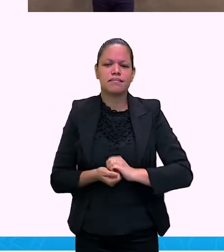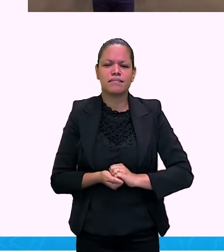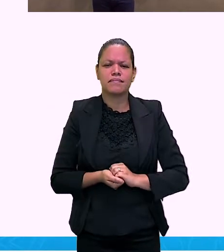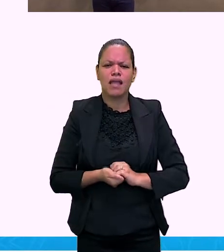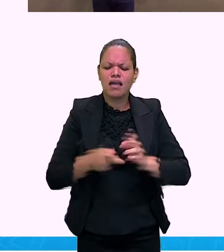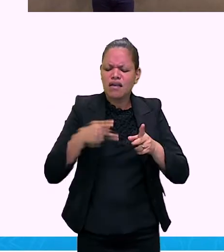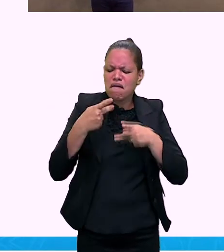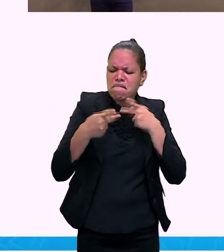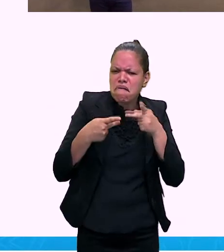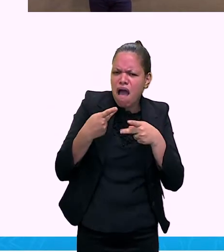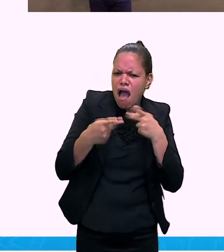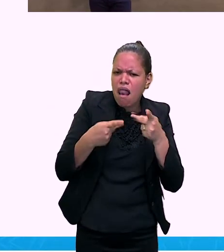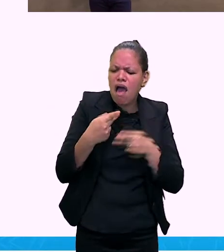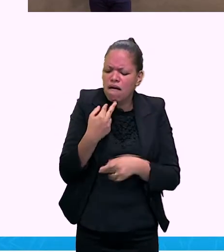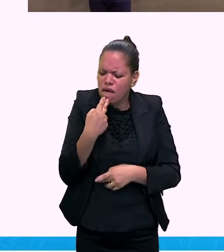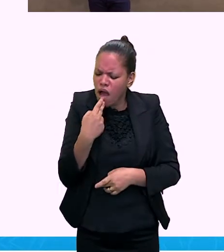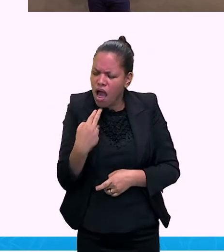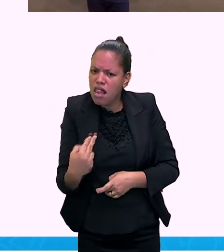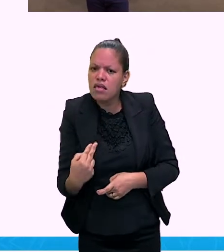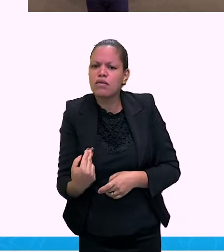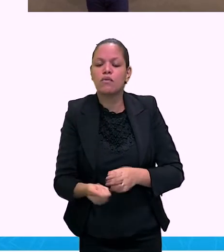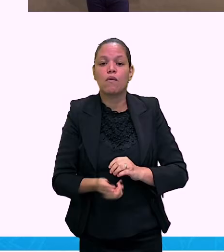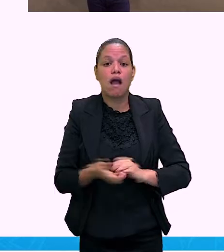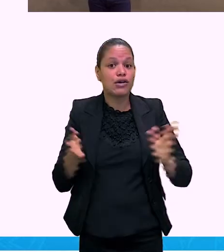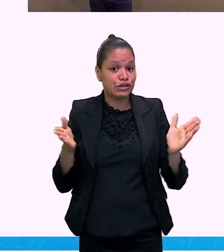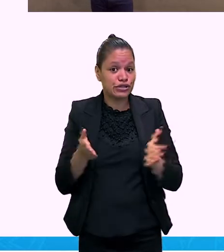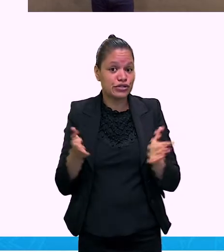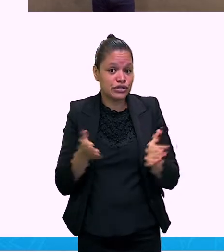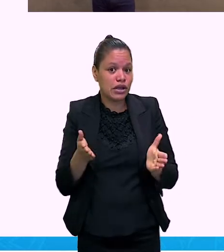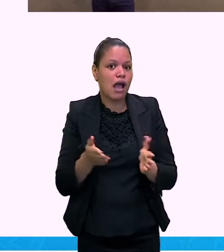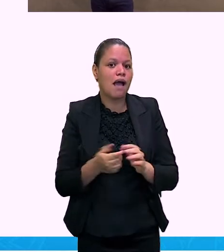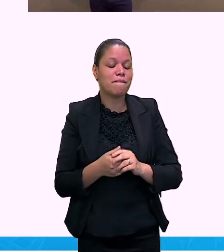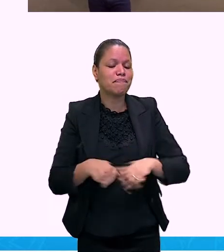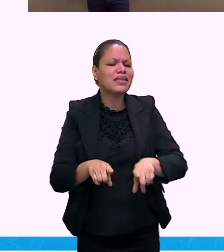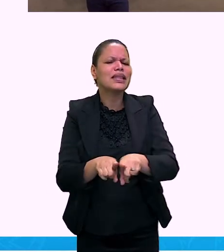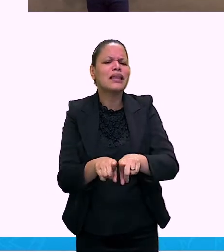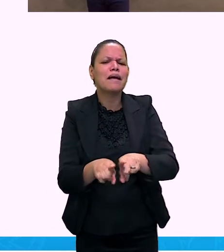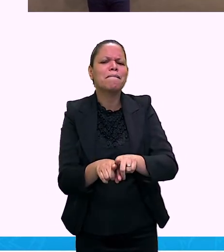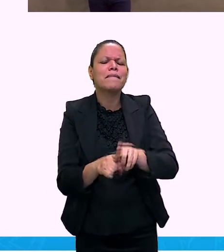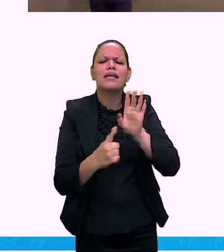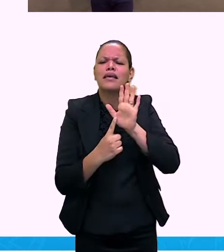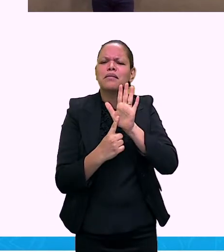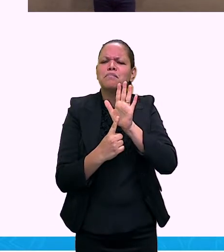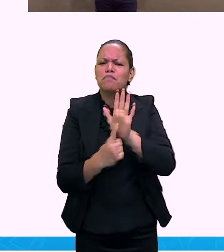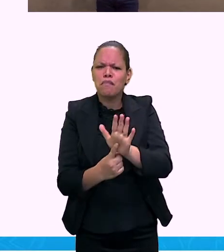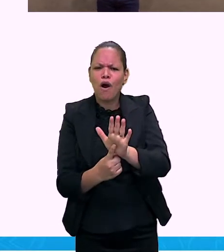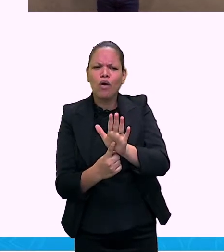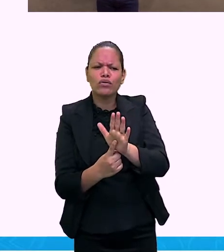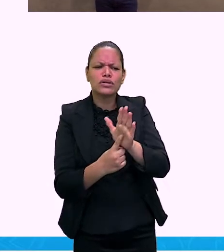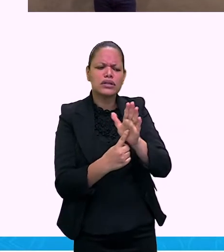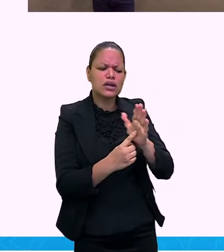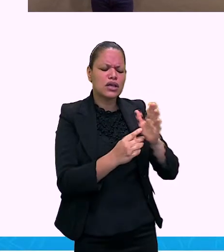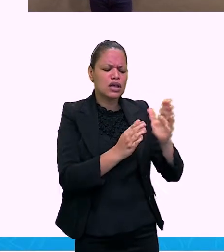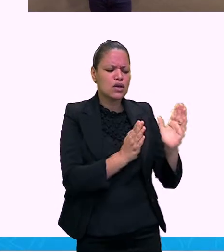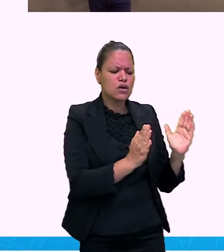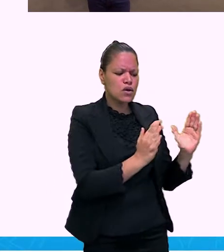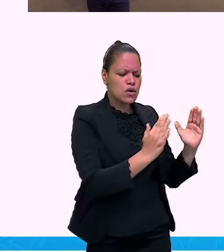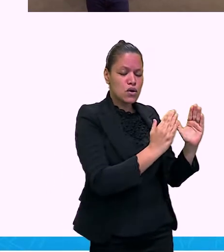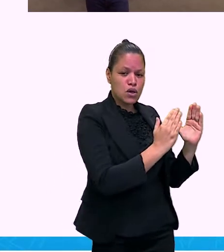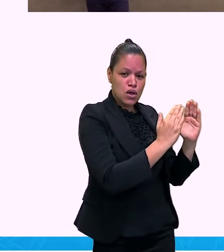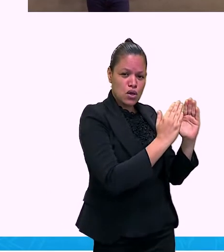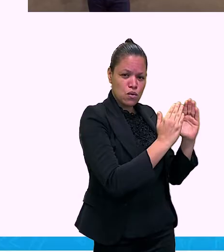essas tribos falavam essa língua do tupi-guarani. E remete aí também que as suas aldeias tinham de quê? De